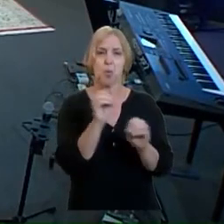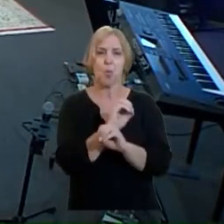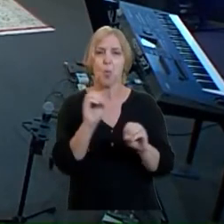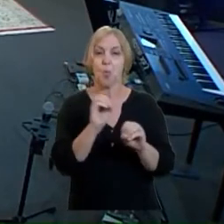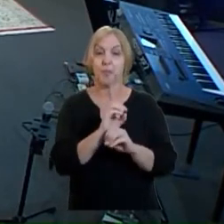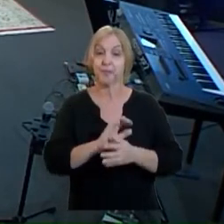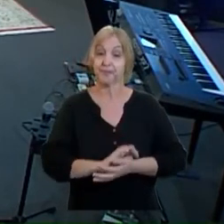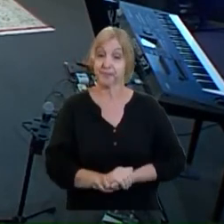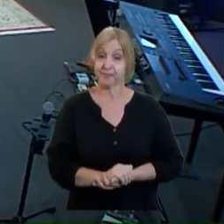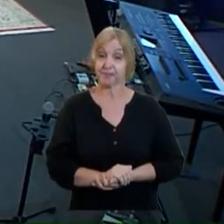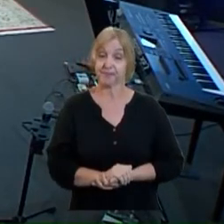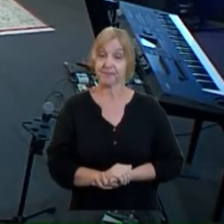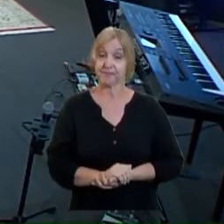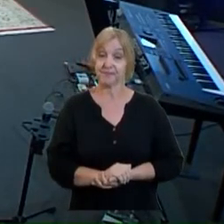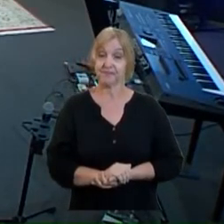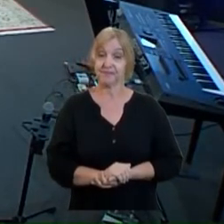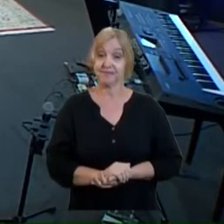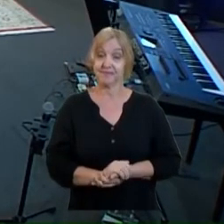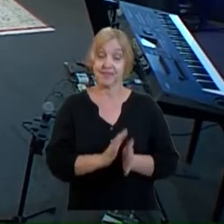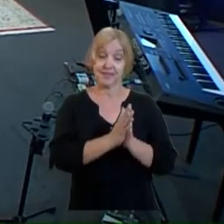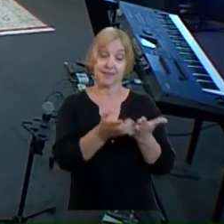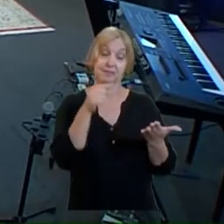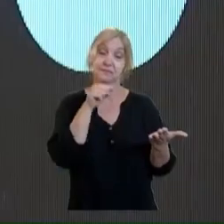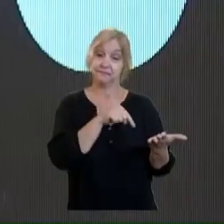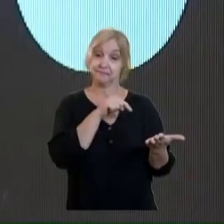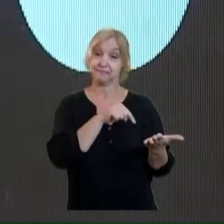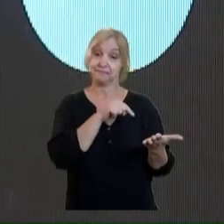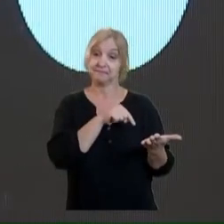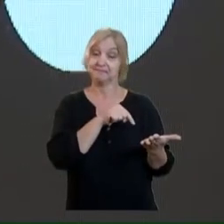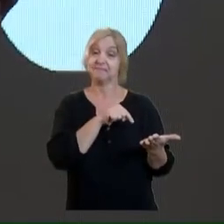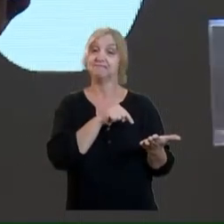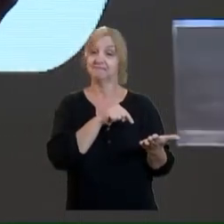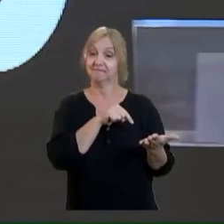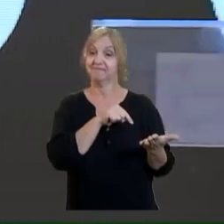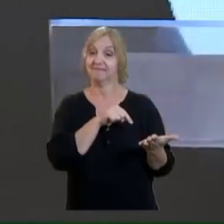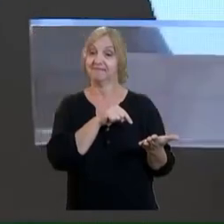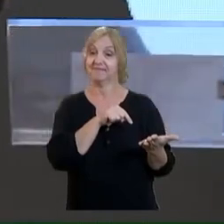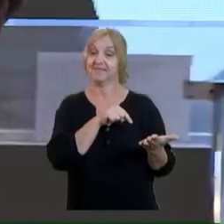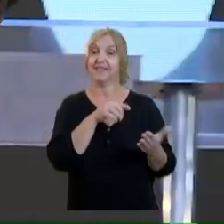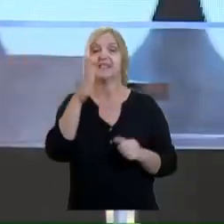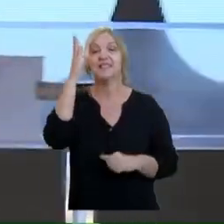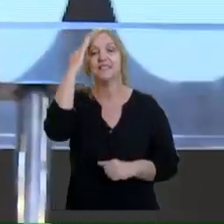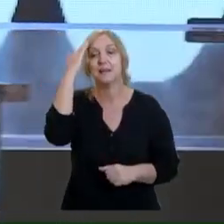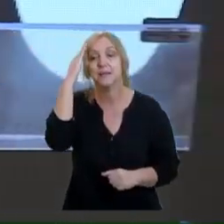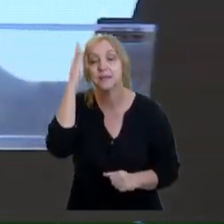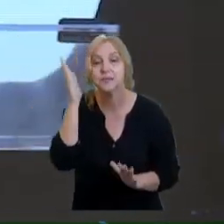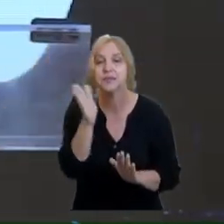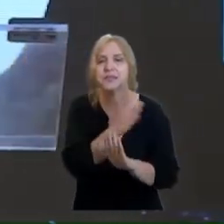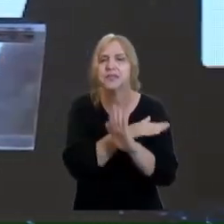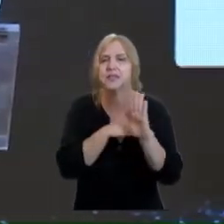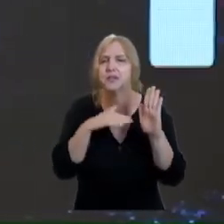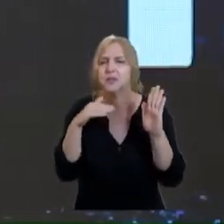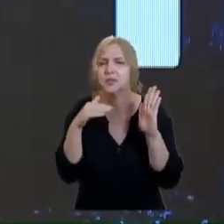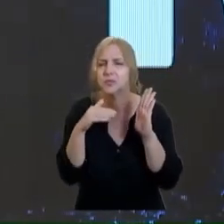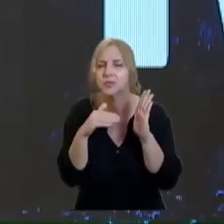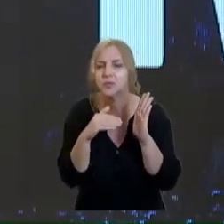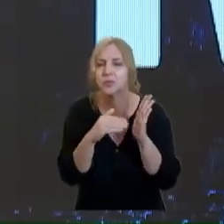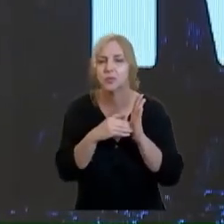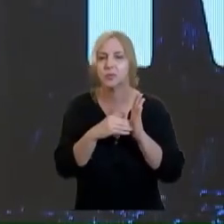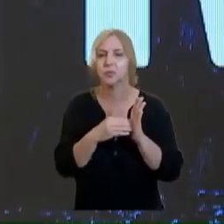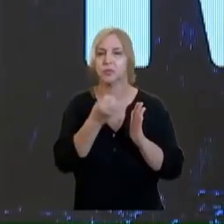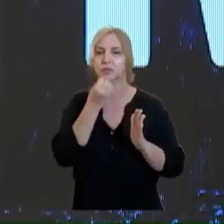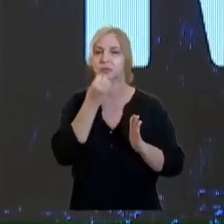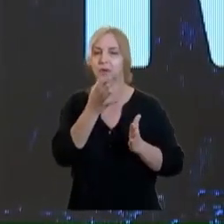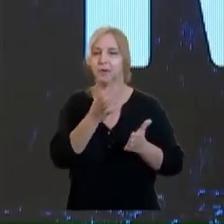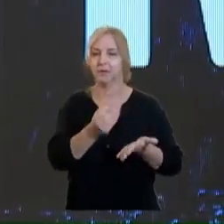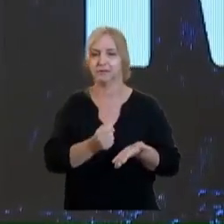nada, sendo a palavra do Senhor. Sabemos que todas as coisas cooperam para o bem